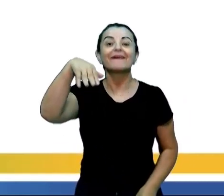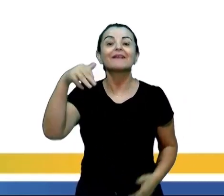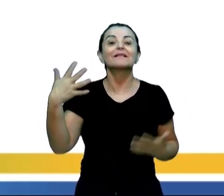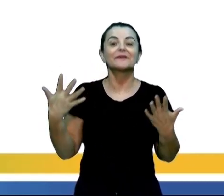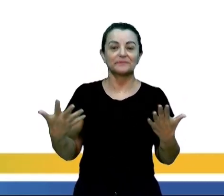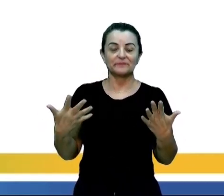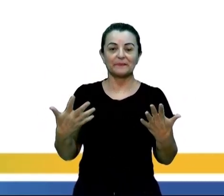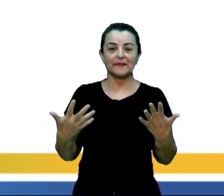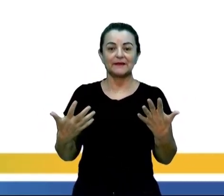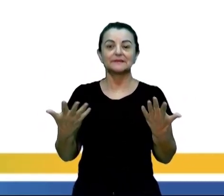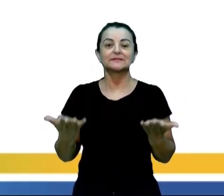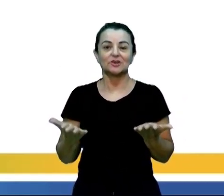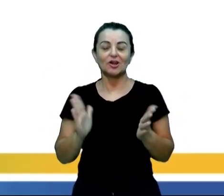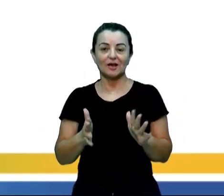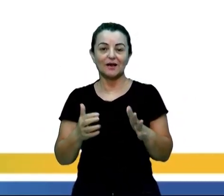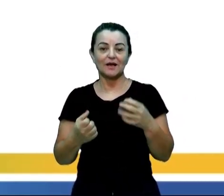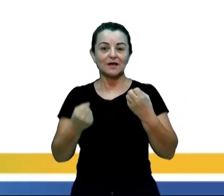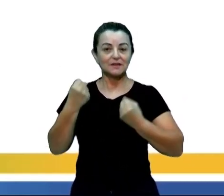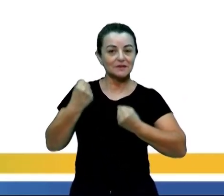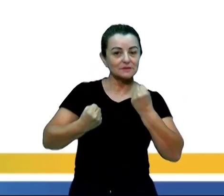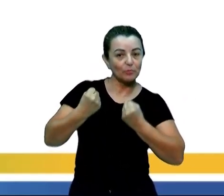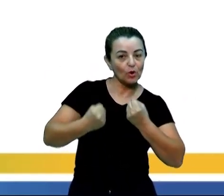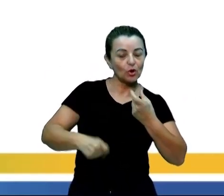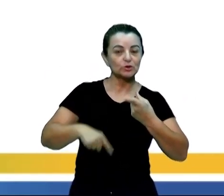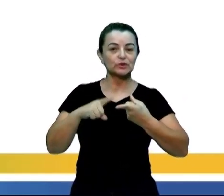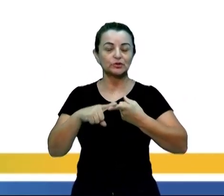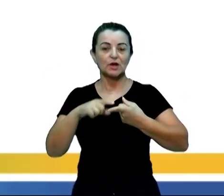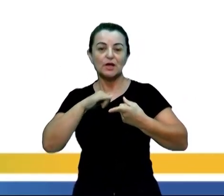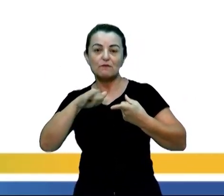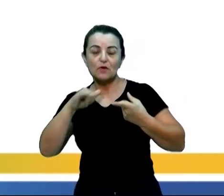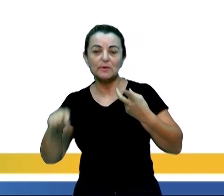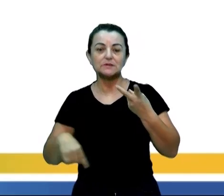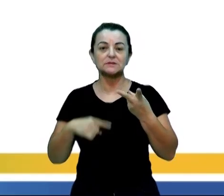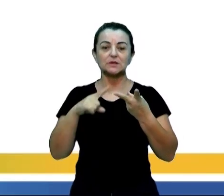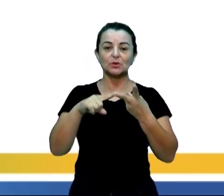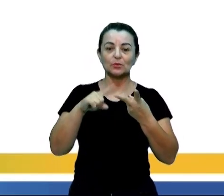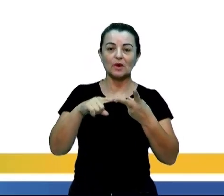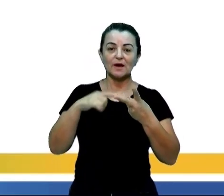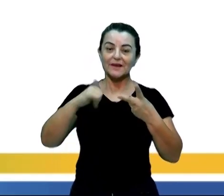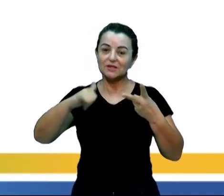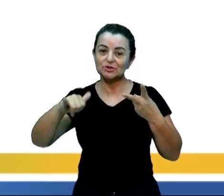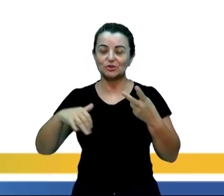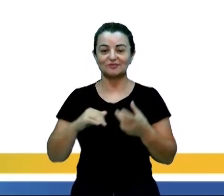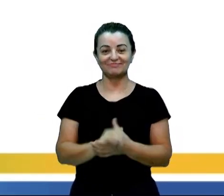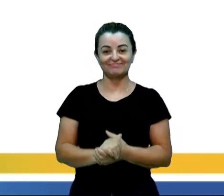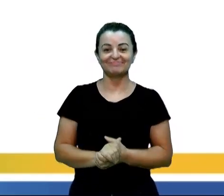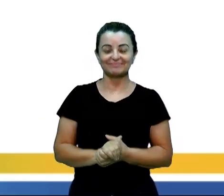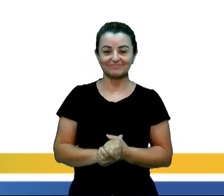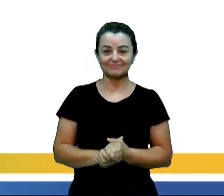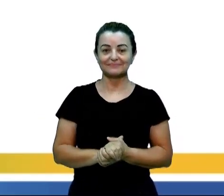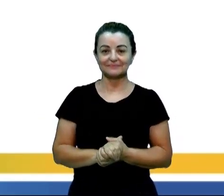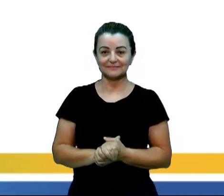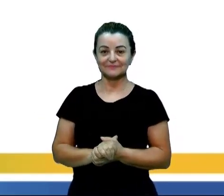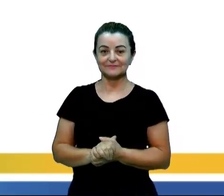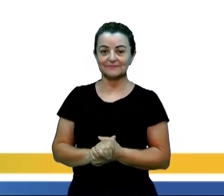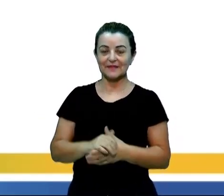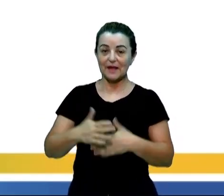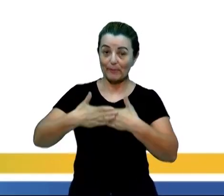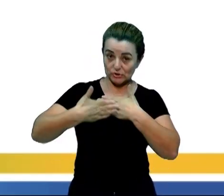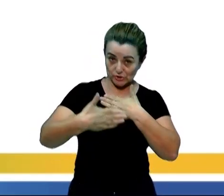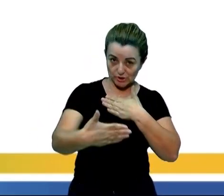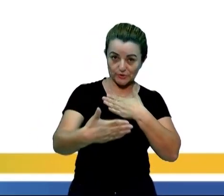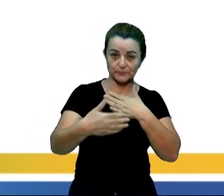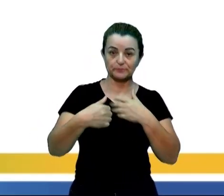rede de transporte, a rede de informação e a rede de energia, certo? A partir